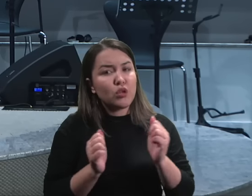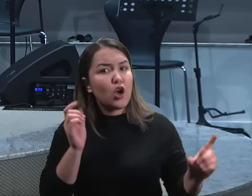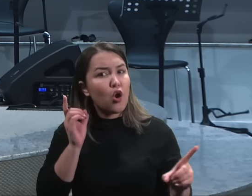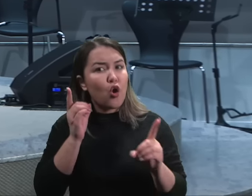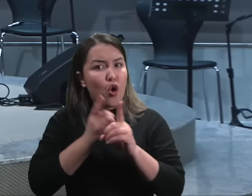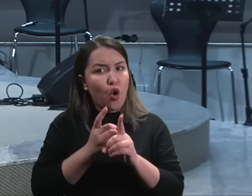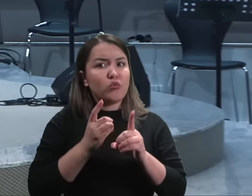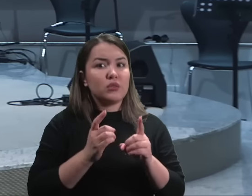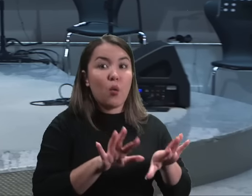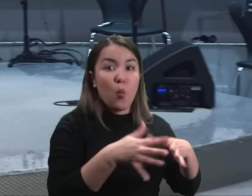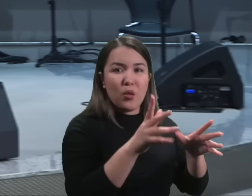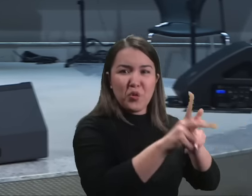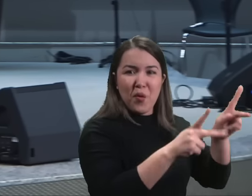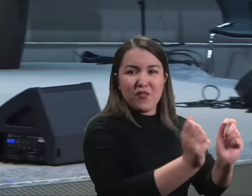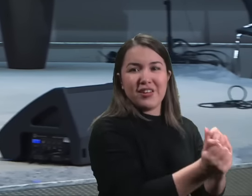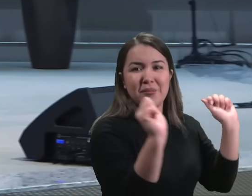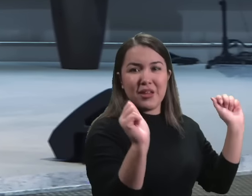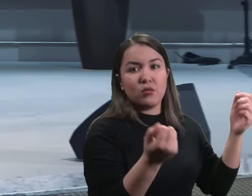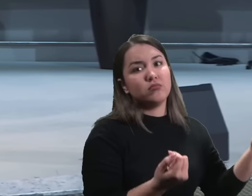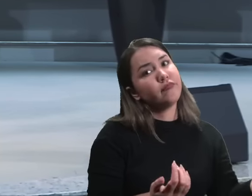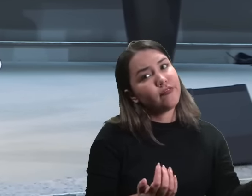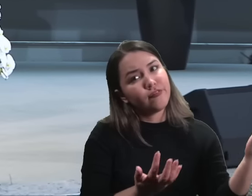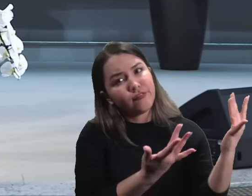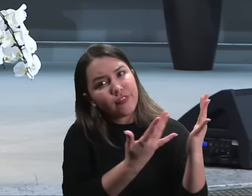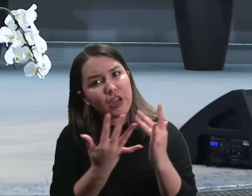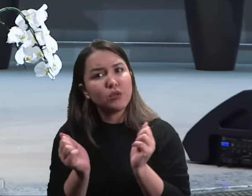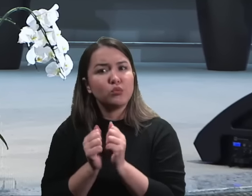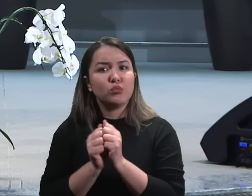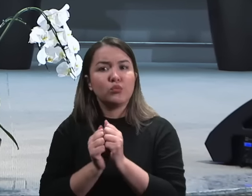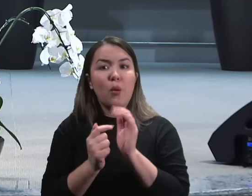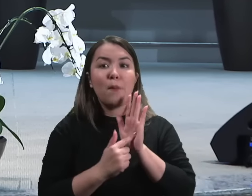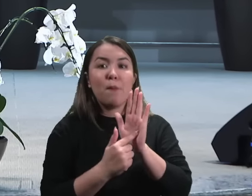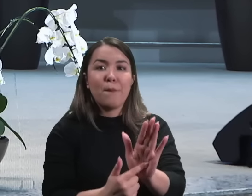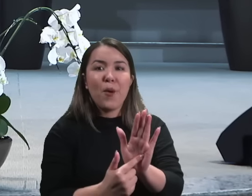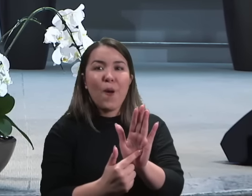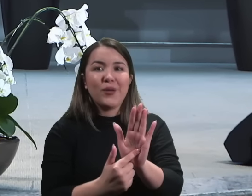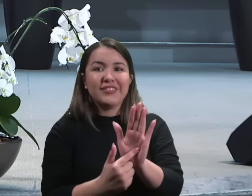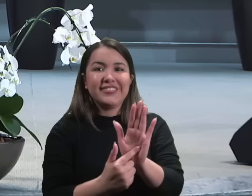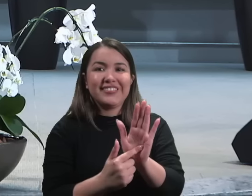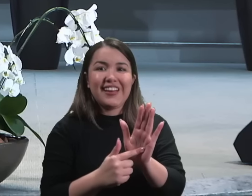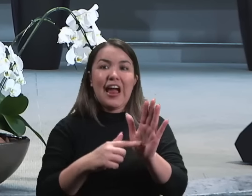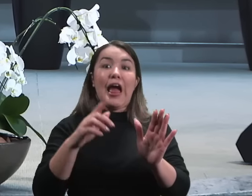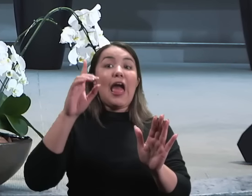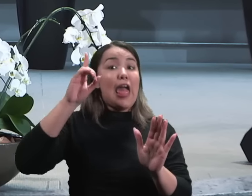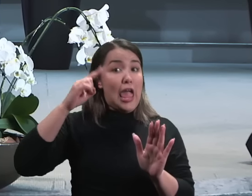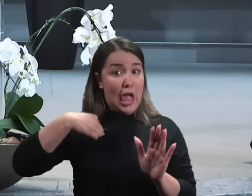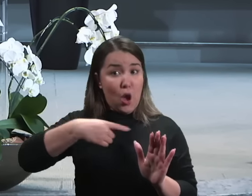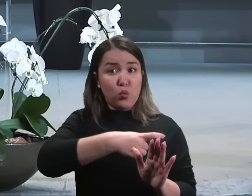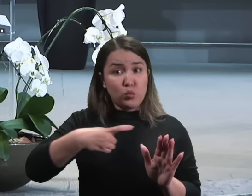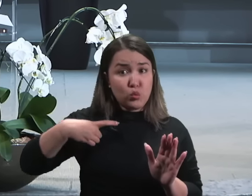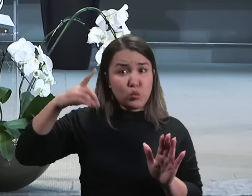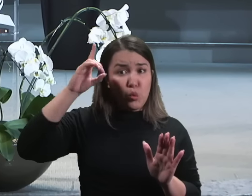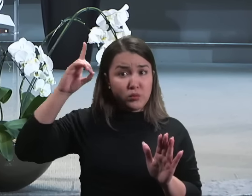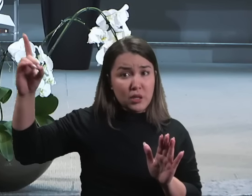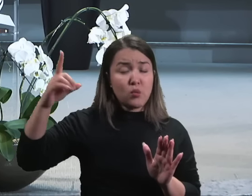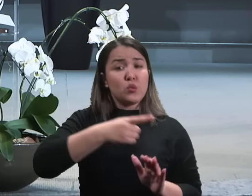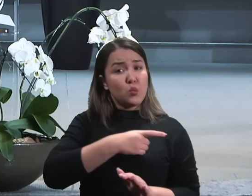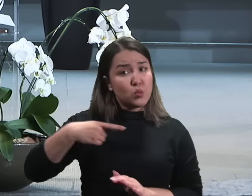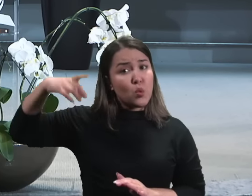para trazer de volta a lembrança de que ele era Deus de que ele é o criador de que ele é o redentor de que ele